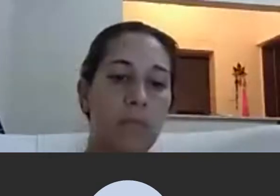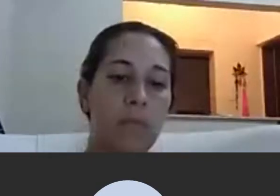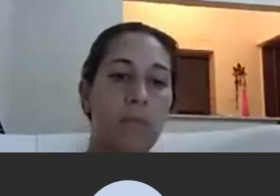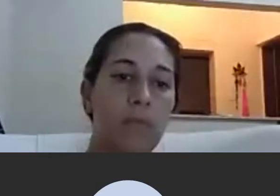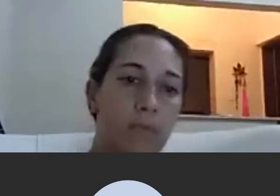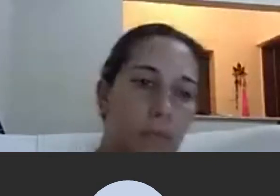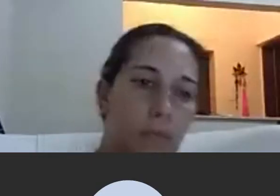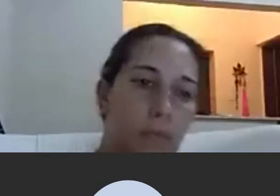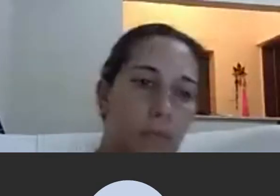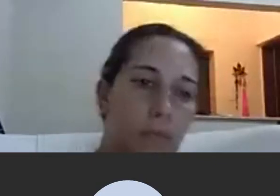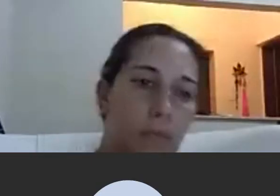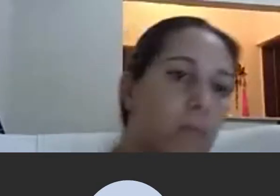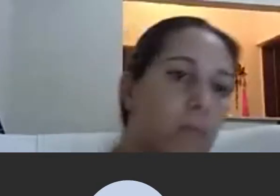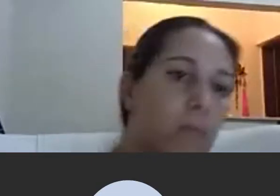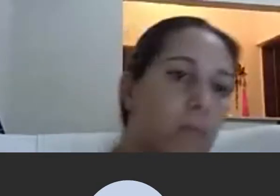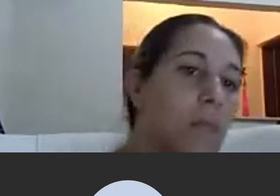faz.